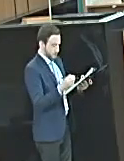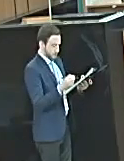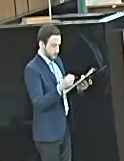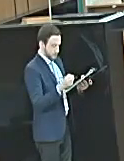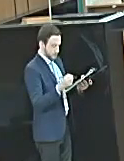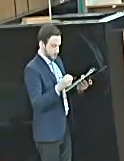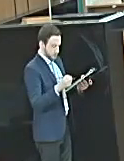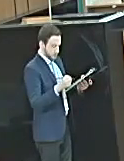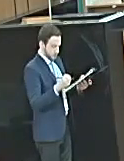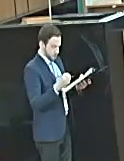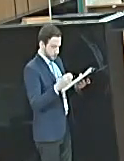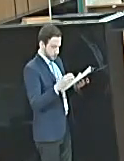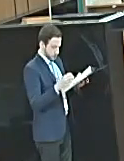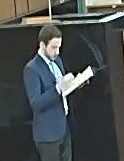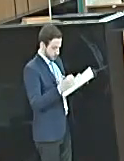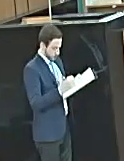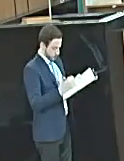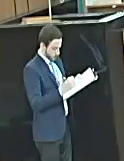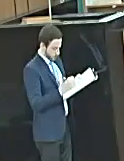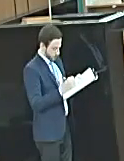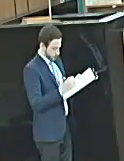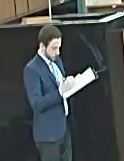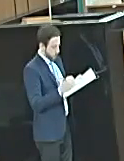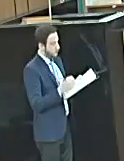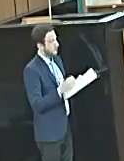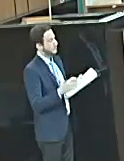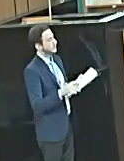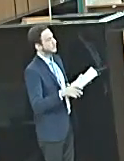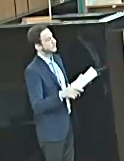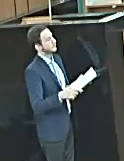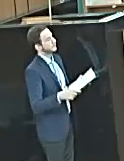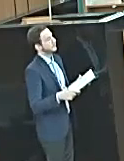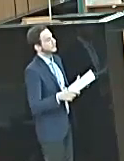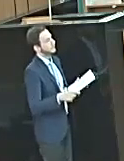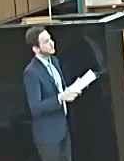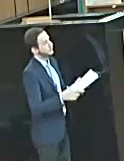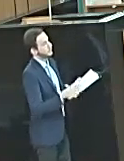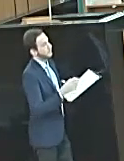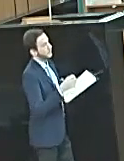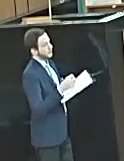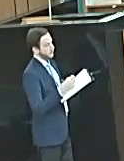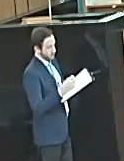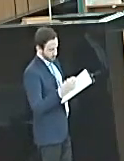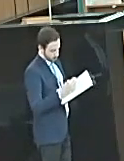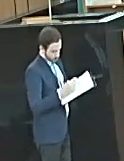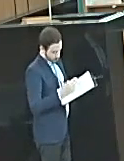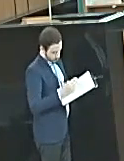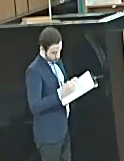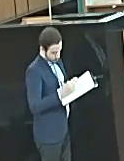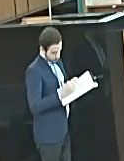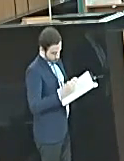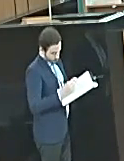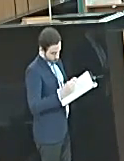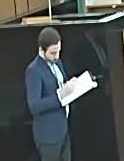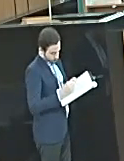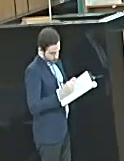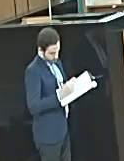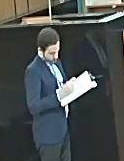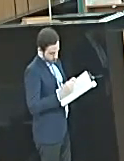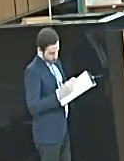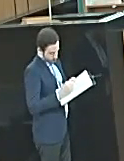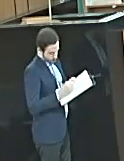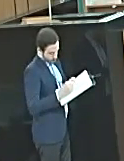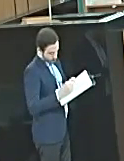bafo lá dentro o fedor da criolina nunca passou por isso nesta cheiroso aí num desses gabinetes